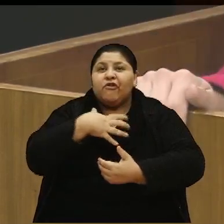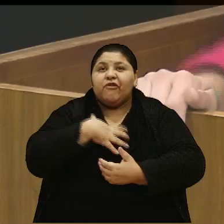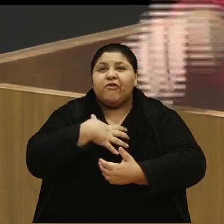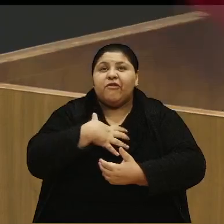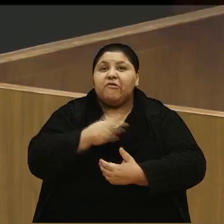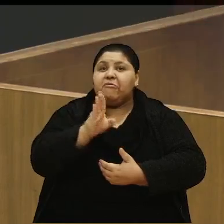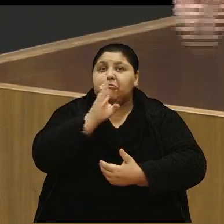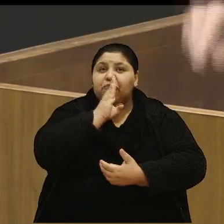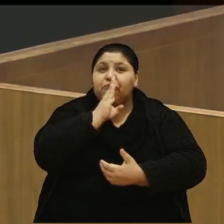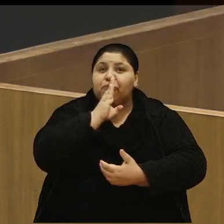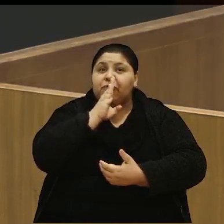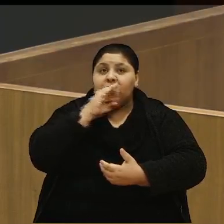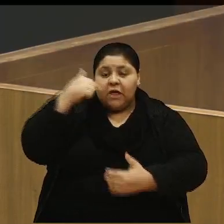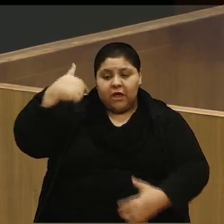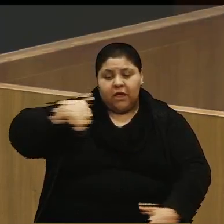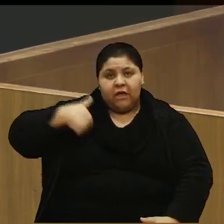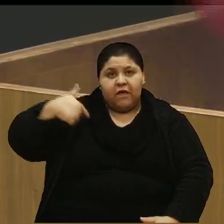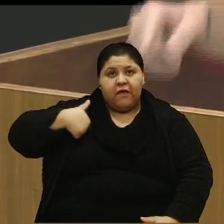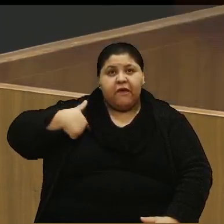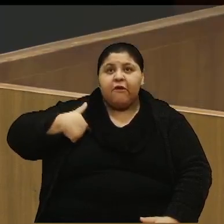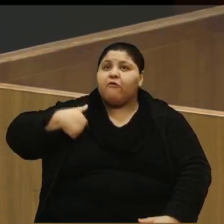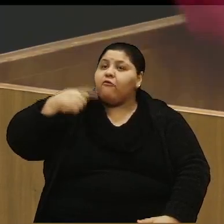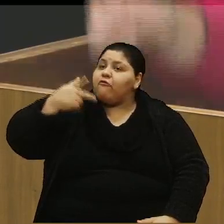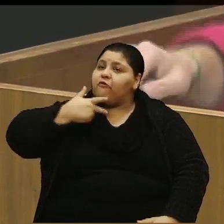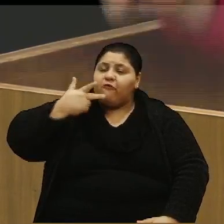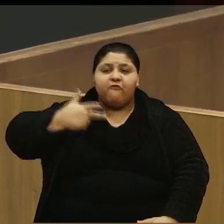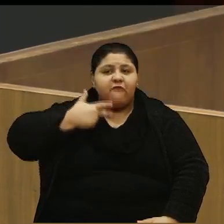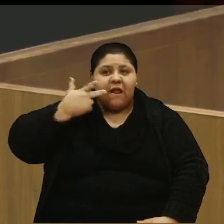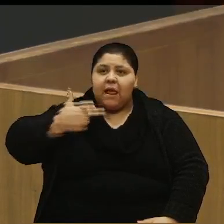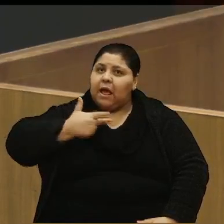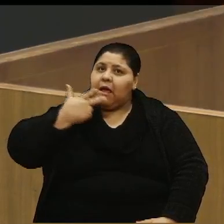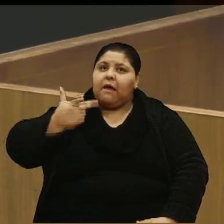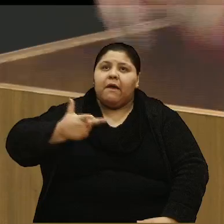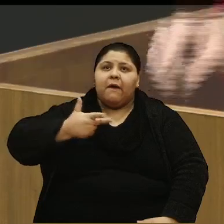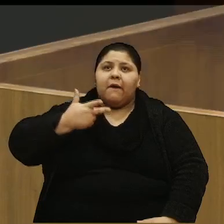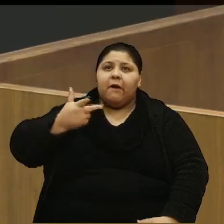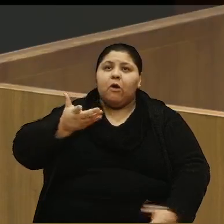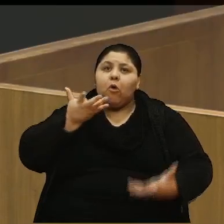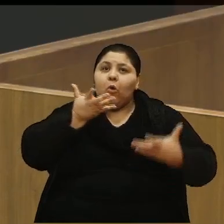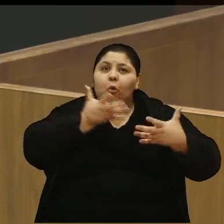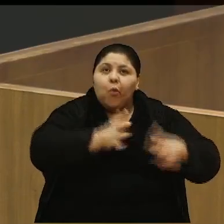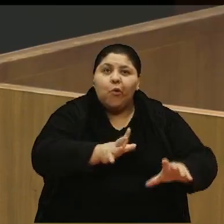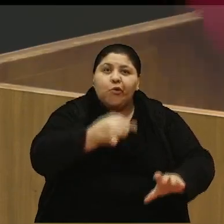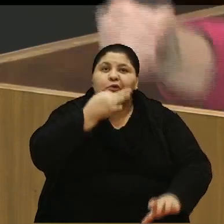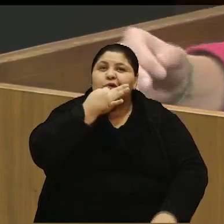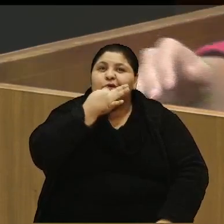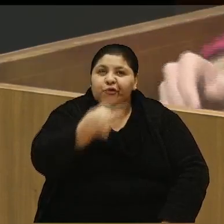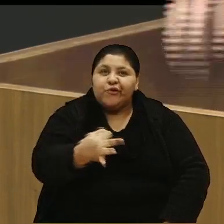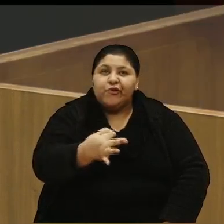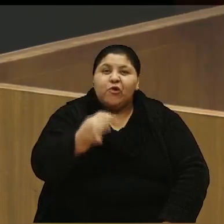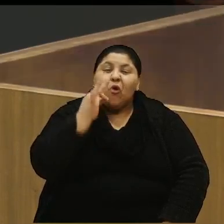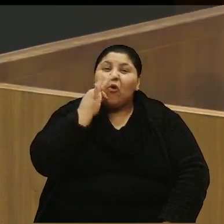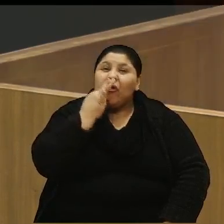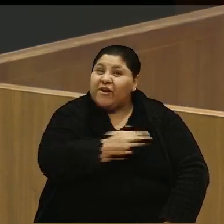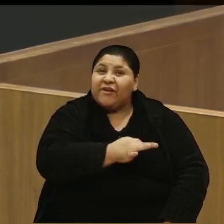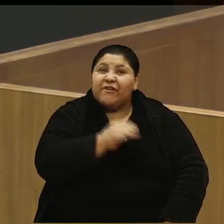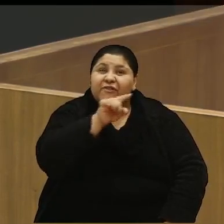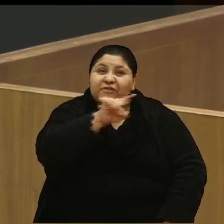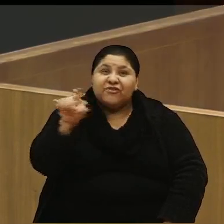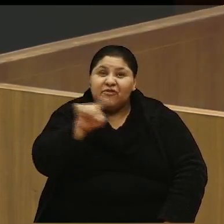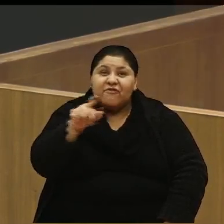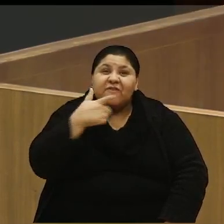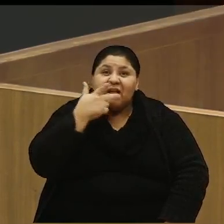nada. Essa vereadora vai gastar todo o tempo que precisar para me colocar contrário a essas opiniões terríveis que os senhores trouxeram